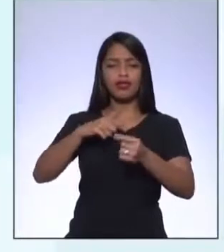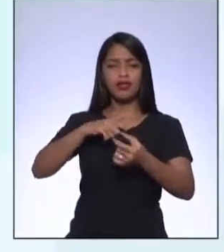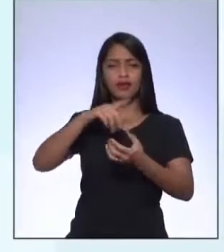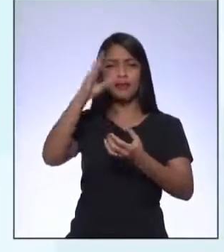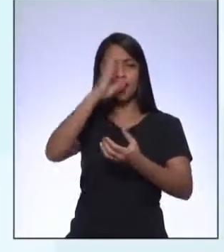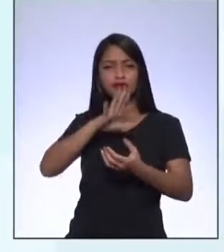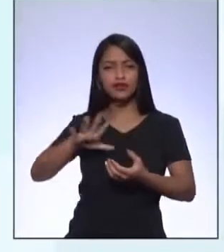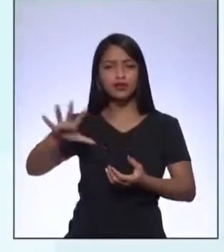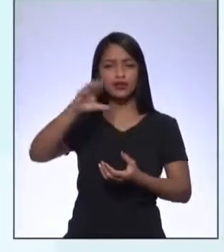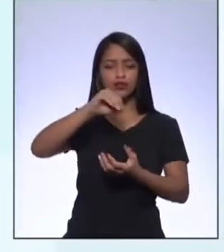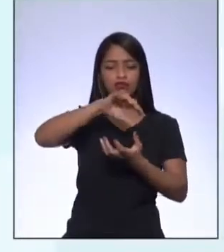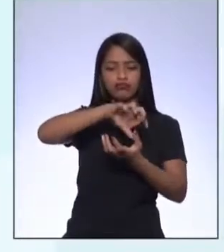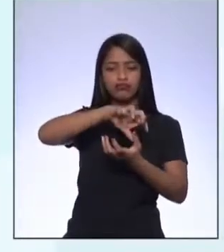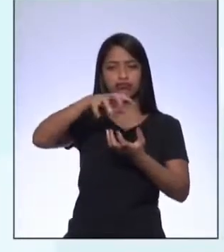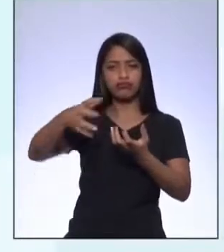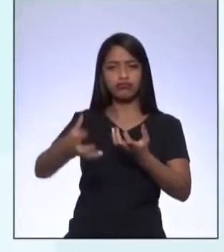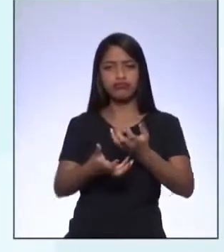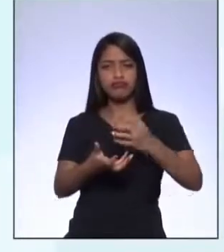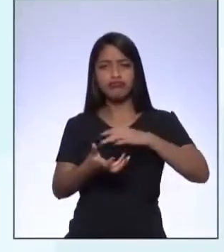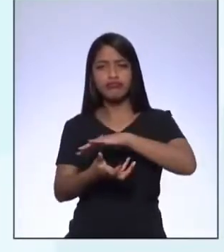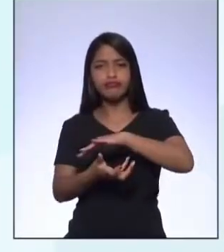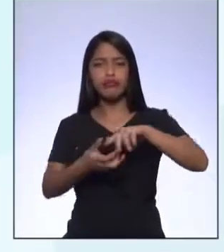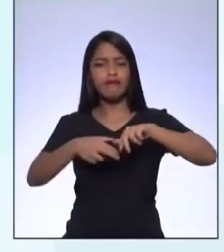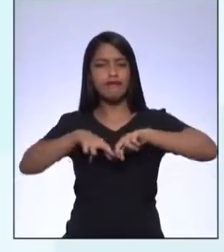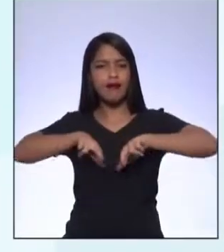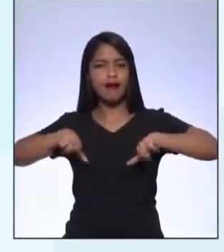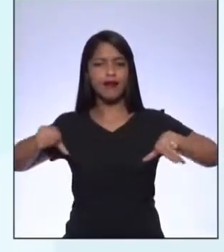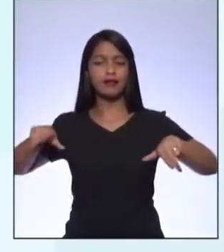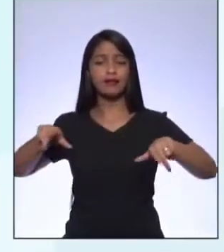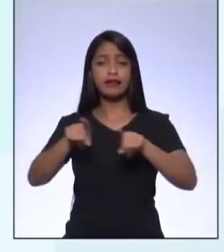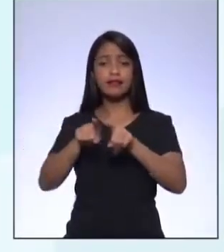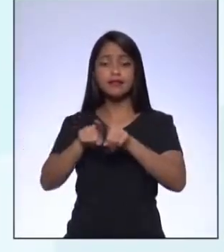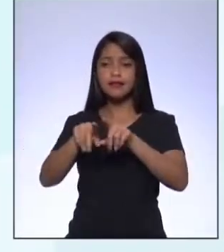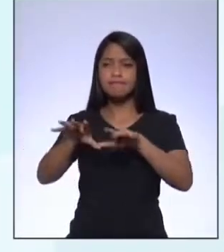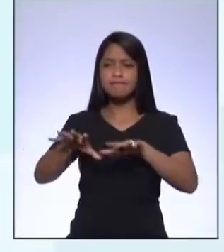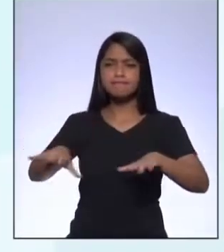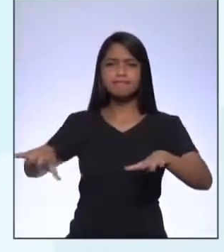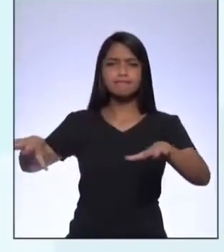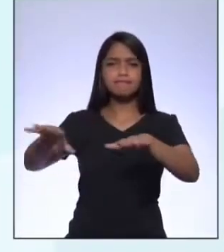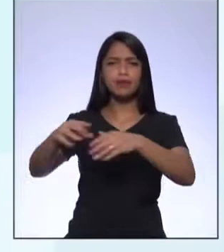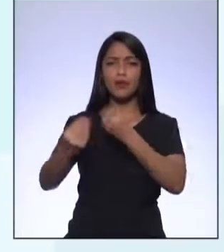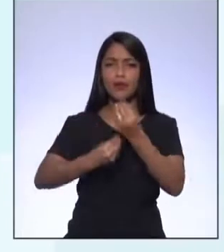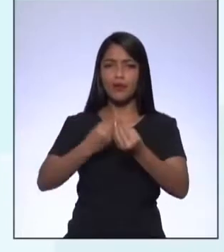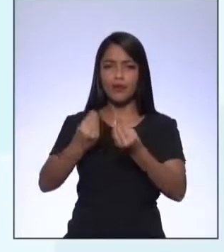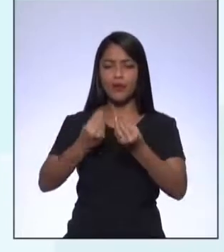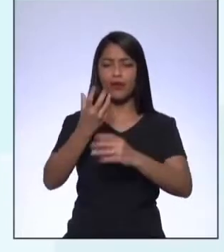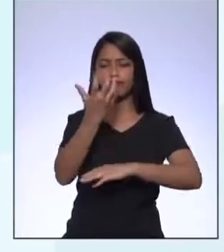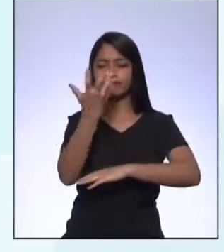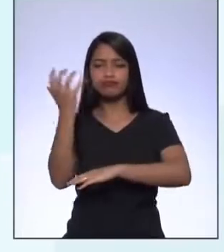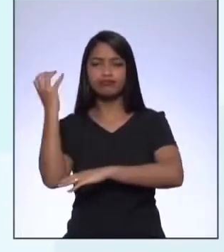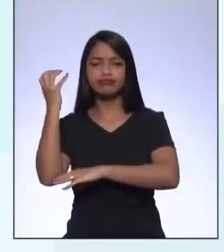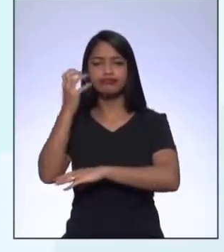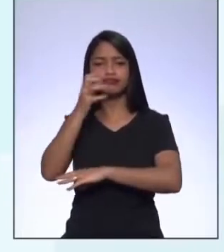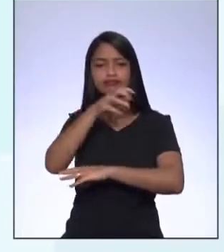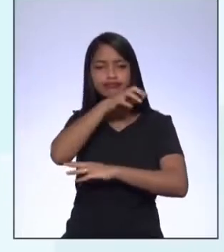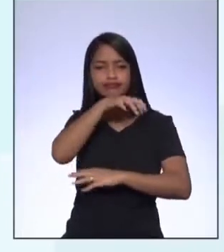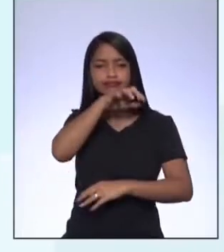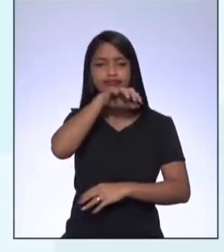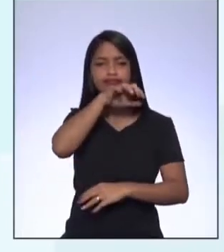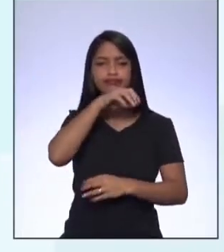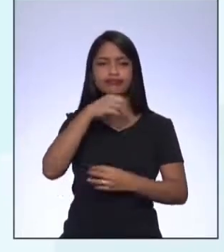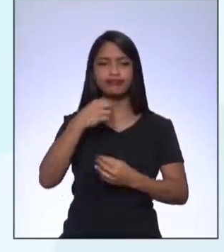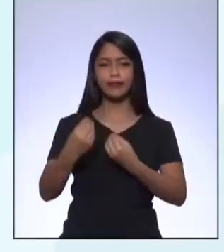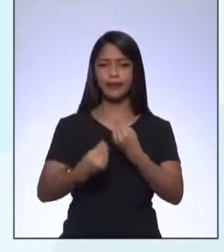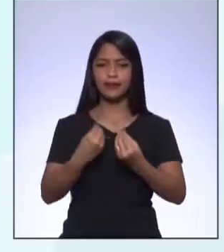ecossistemas brasileiros e suas paisagens. Flora, fauna, e como suas paisagens, flora e